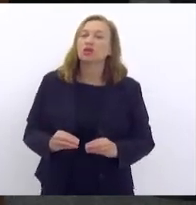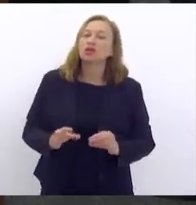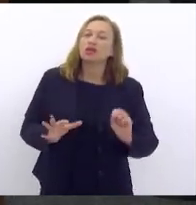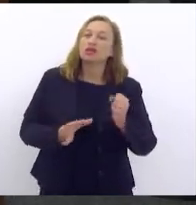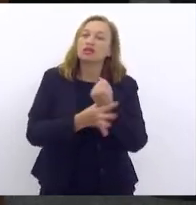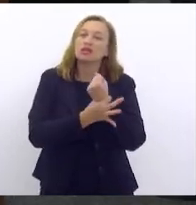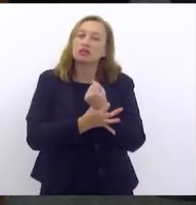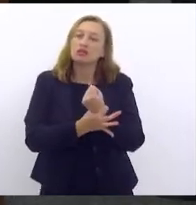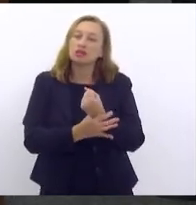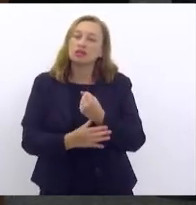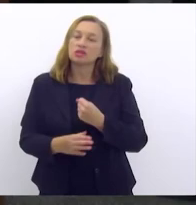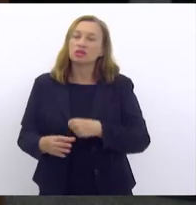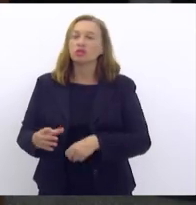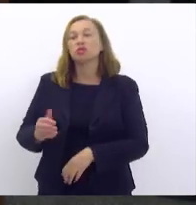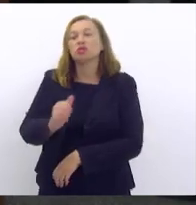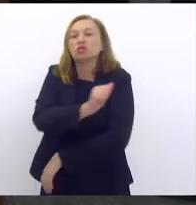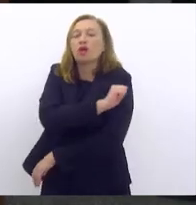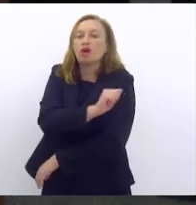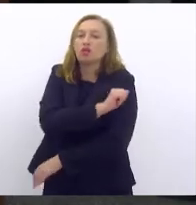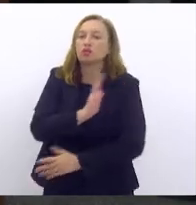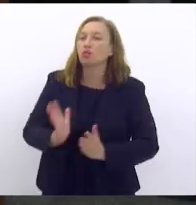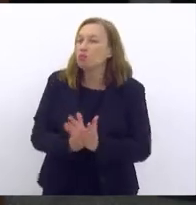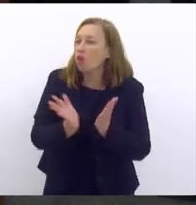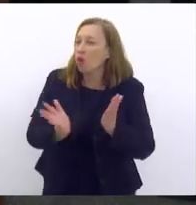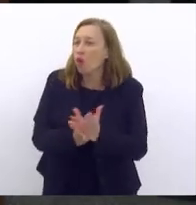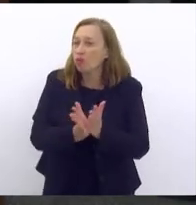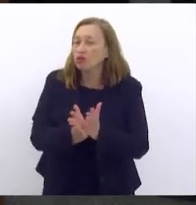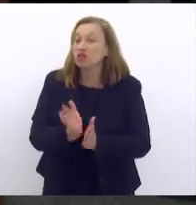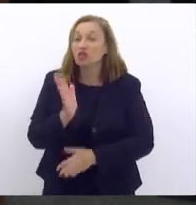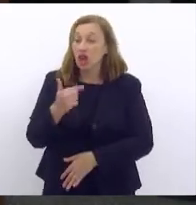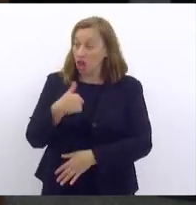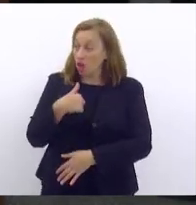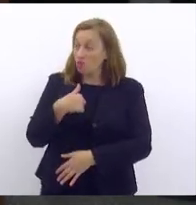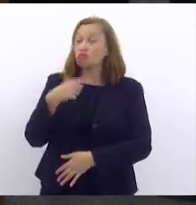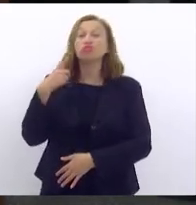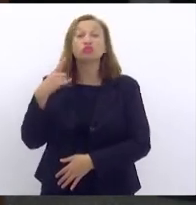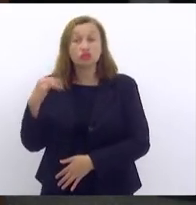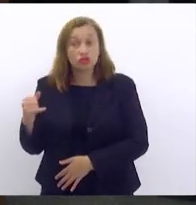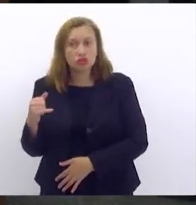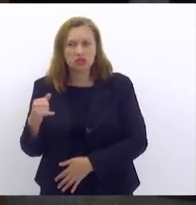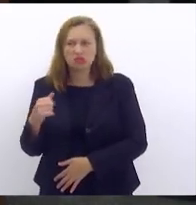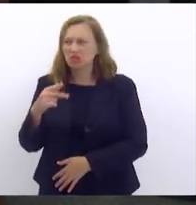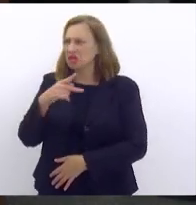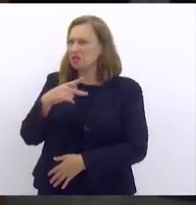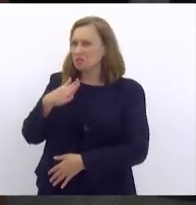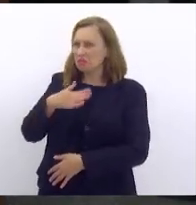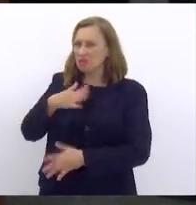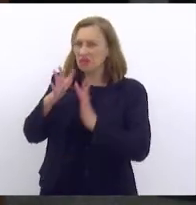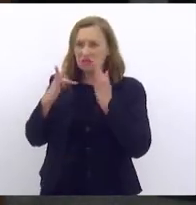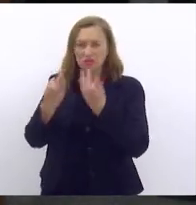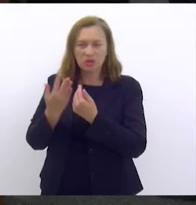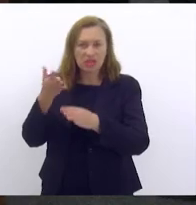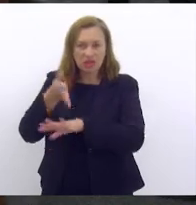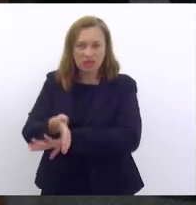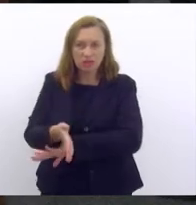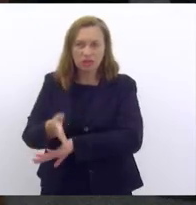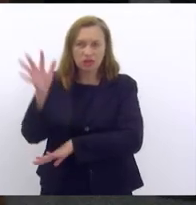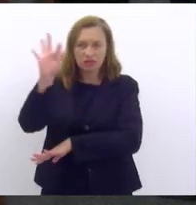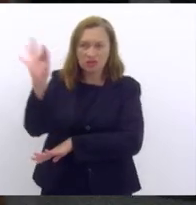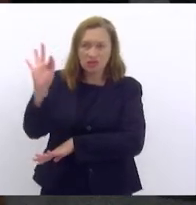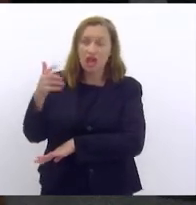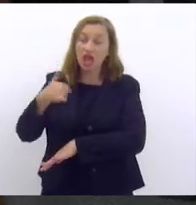estudante cotista, ou seja, aquele estudante pobre, aquele estudante que já fui eu um dia. Ninguém da minha família entrou na universidade, eu só consegui